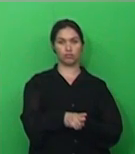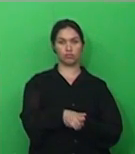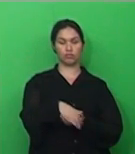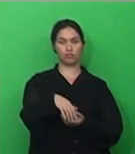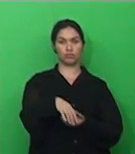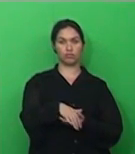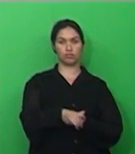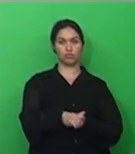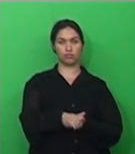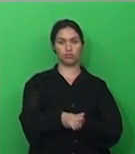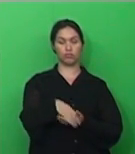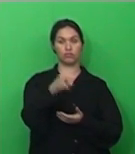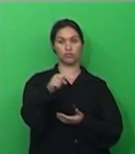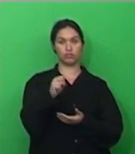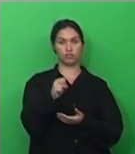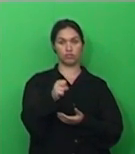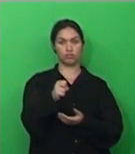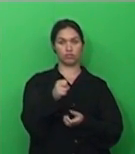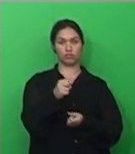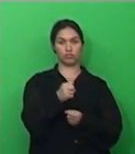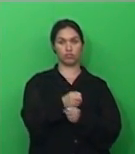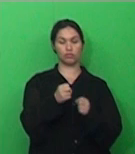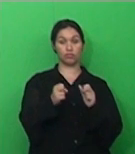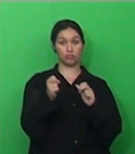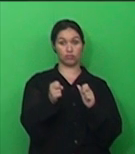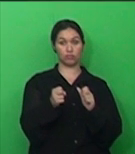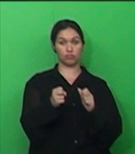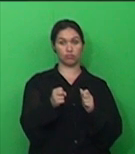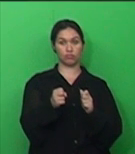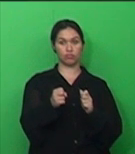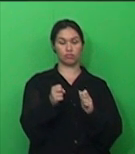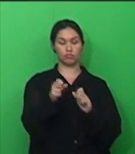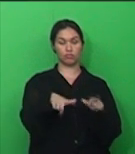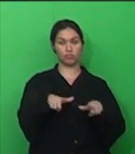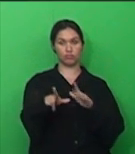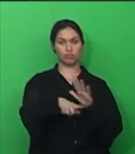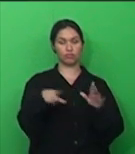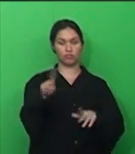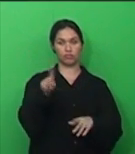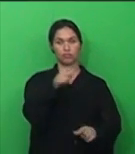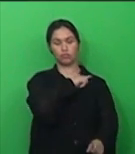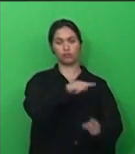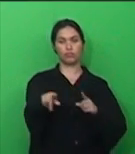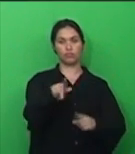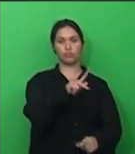Sempre prestigiando o trabalho legislativo, contra o veto, senhor presidente. Unânime.